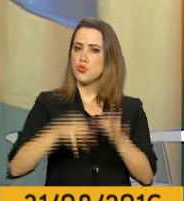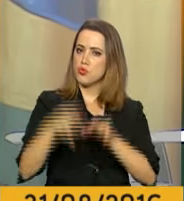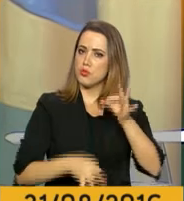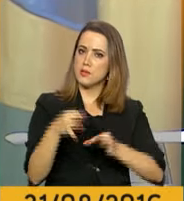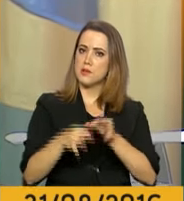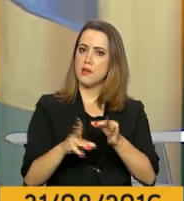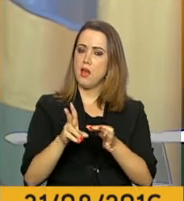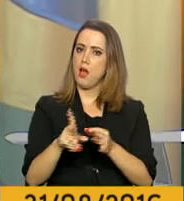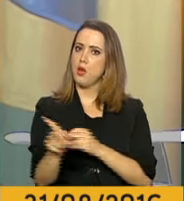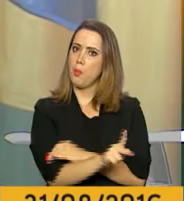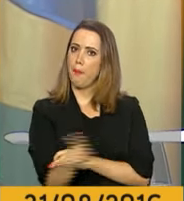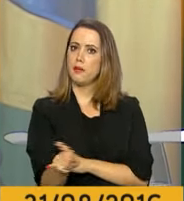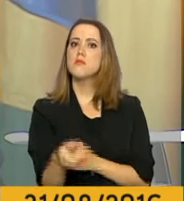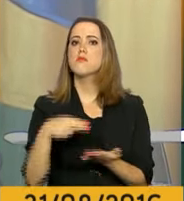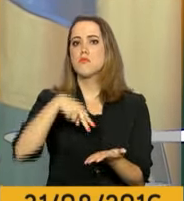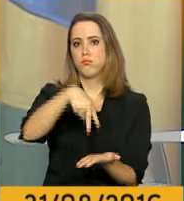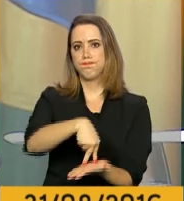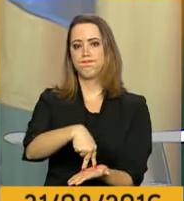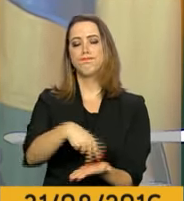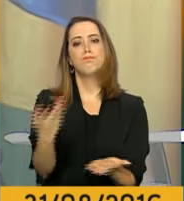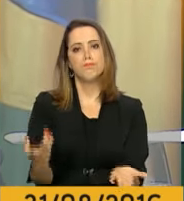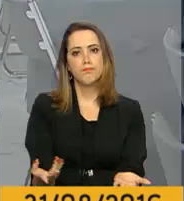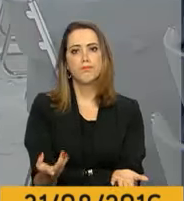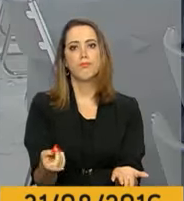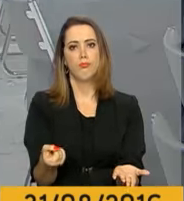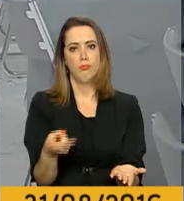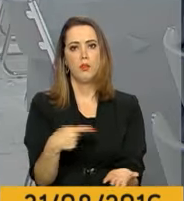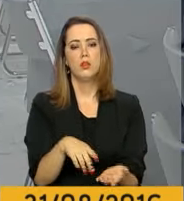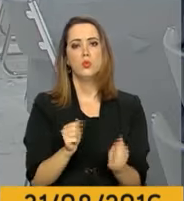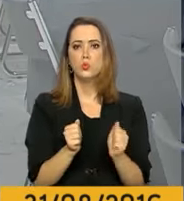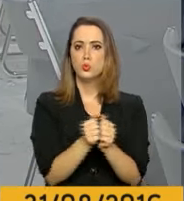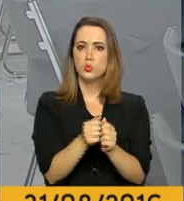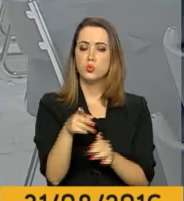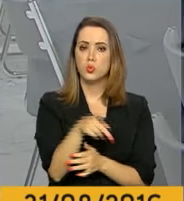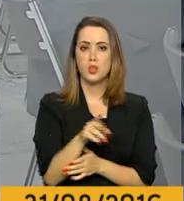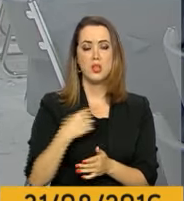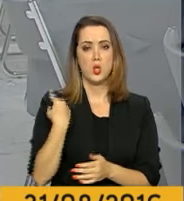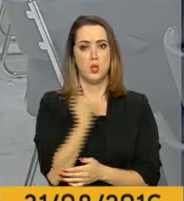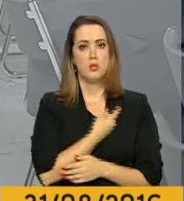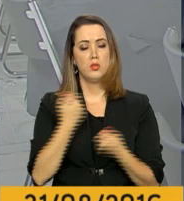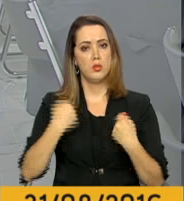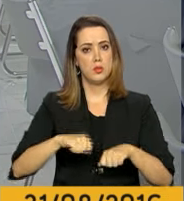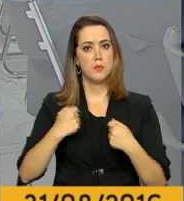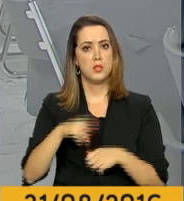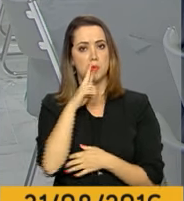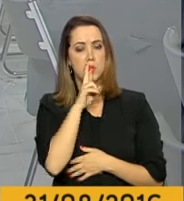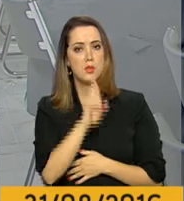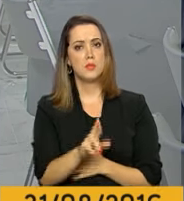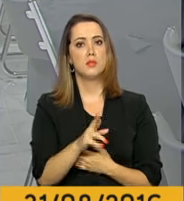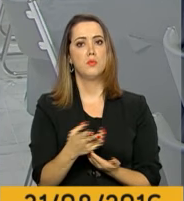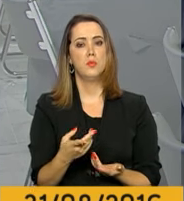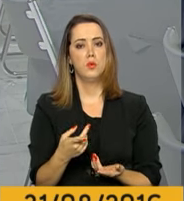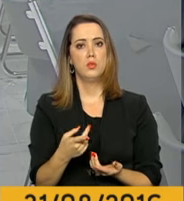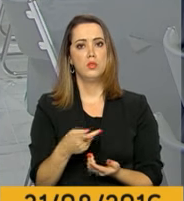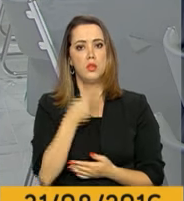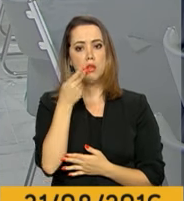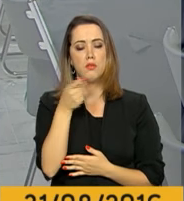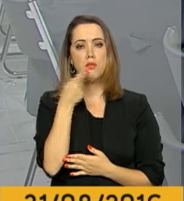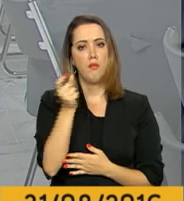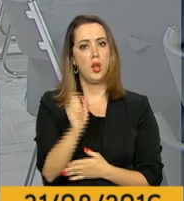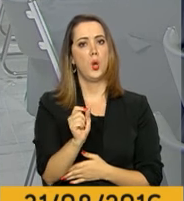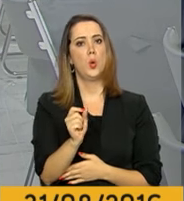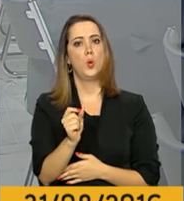Judiciário presidindo o Supremo Tribunal Federal, o presidente do Supremo Tribunal Federal. Então, nós precisamos responder. Agora, falou,